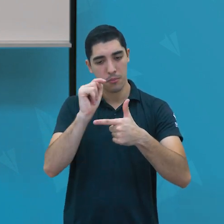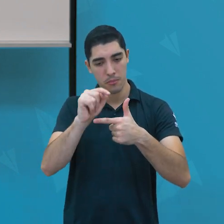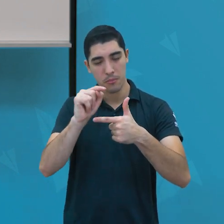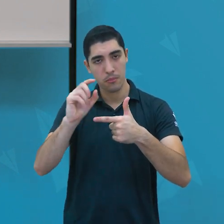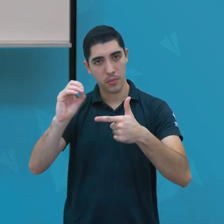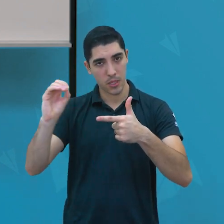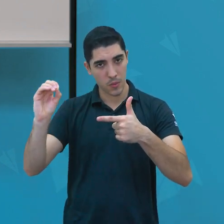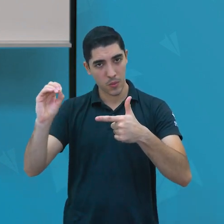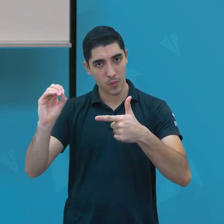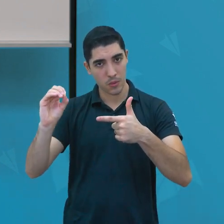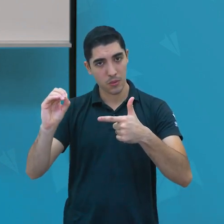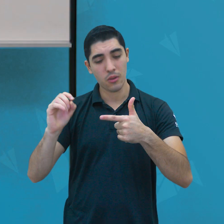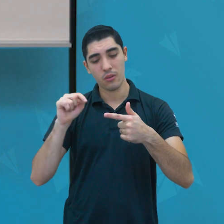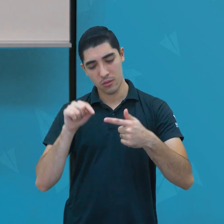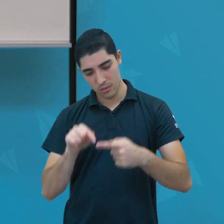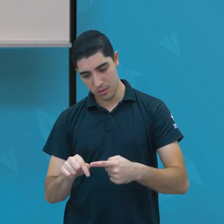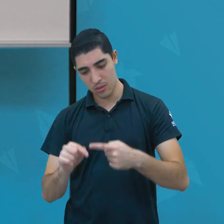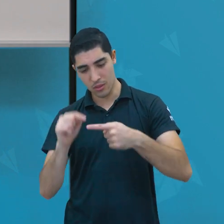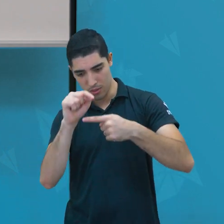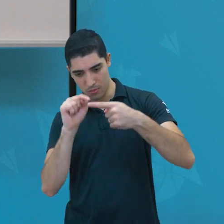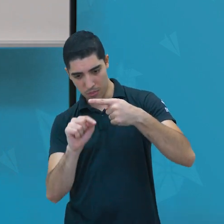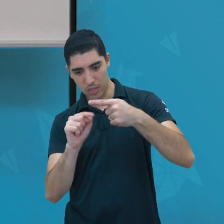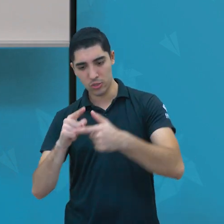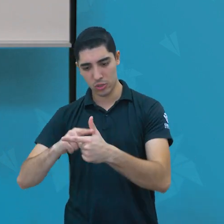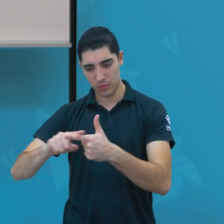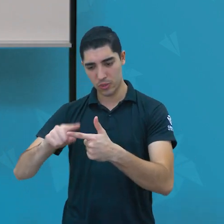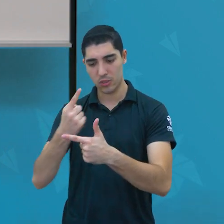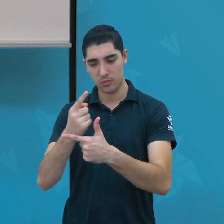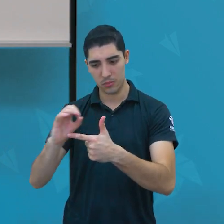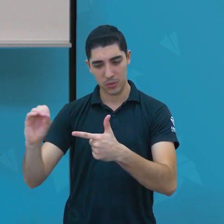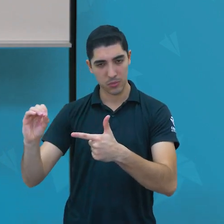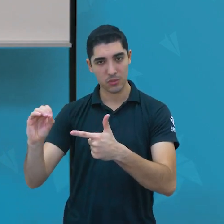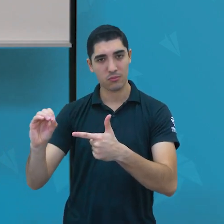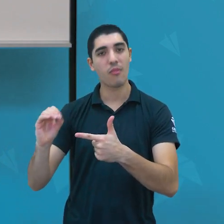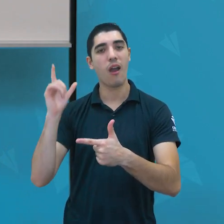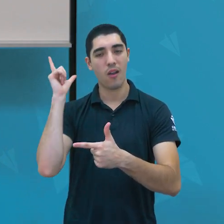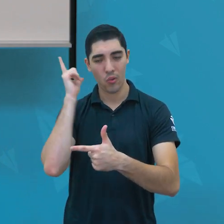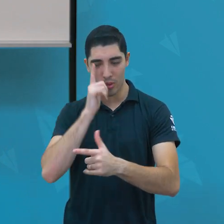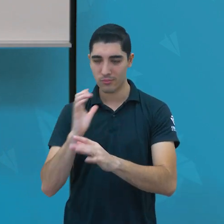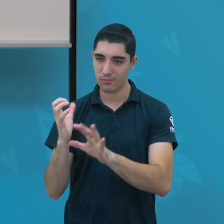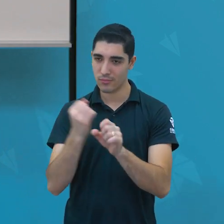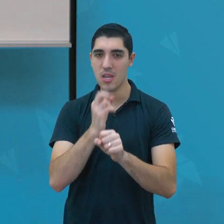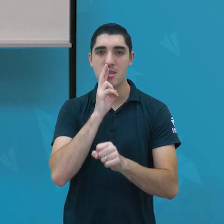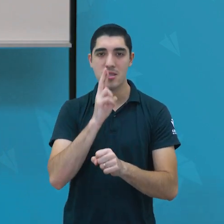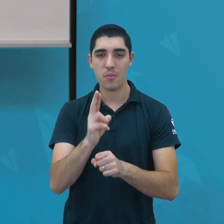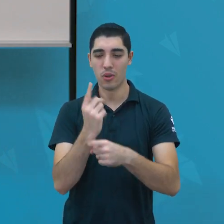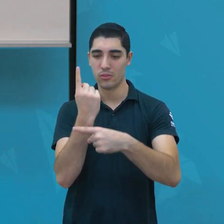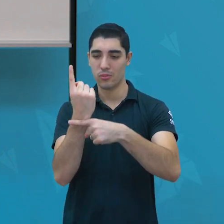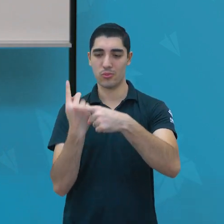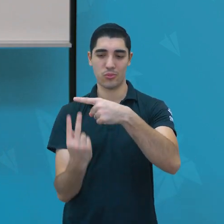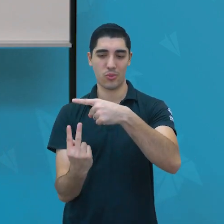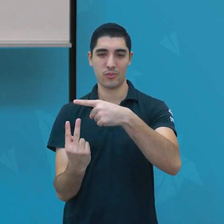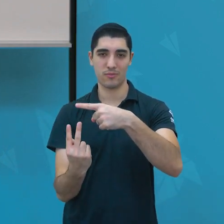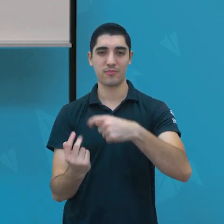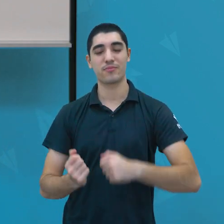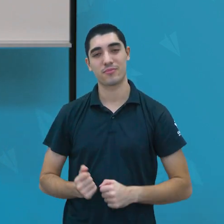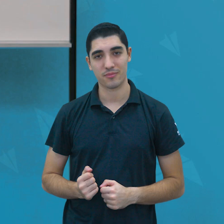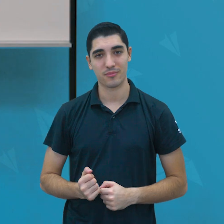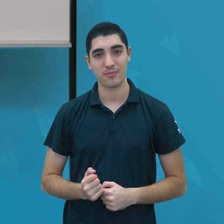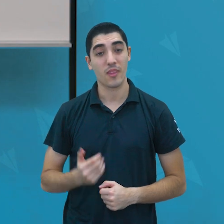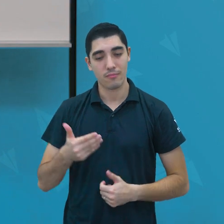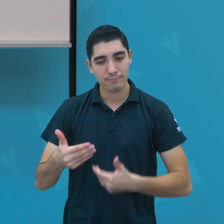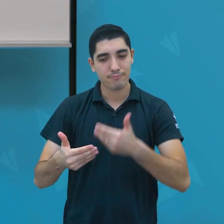Dividir por 1000 em cima e embaixo. E você chega no meio. Tá? Você vai descobrindo